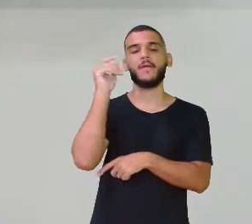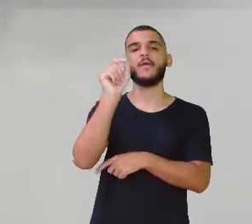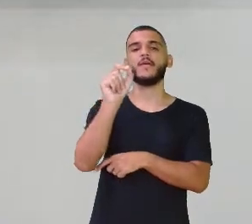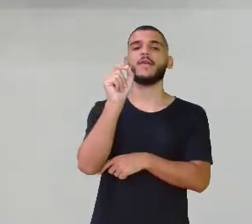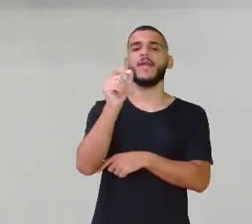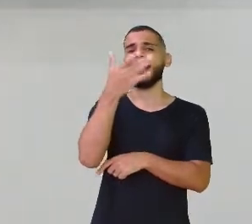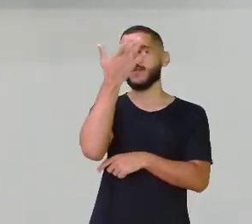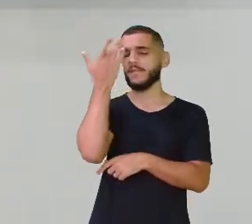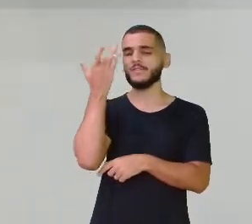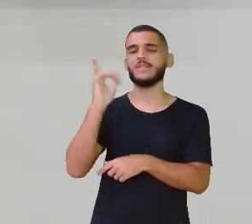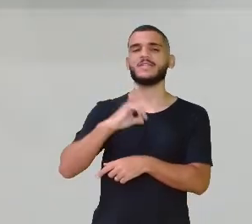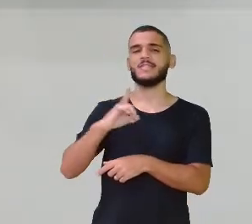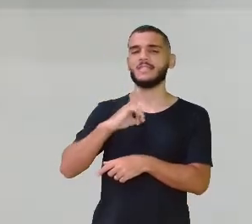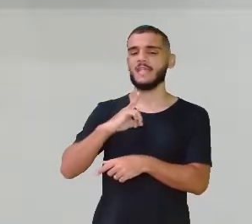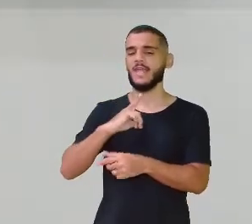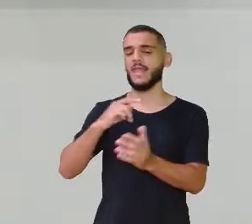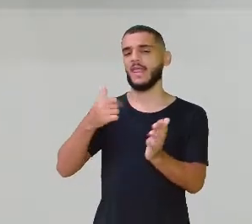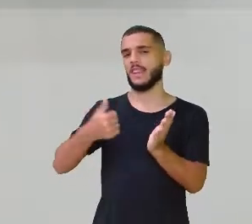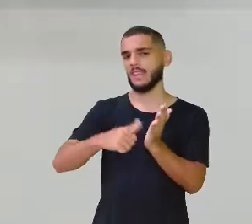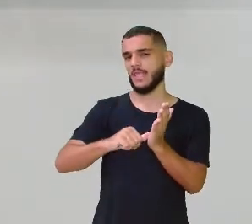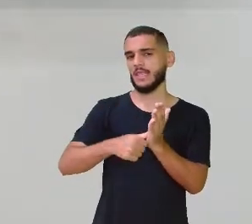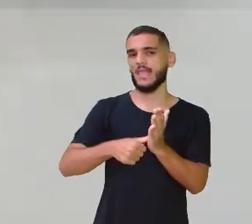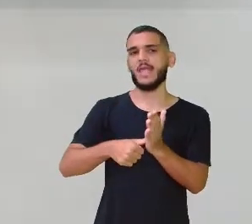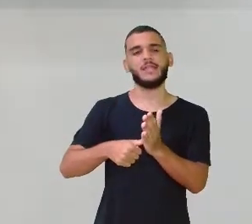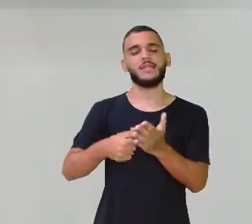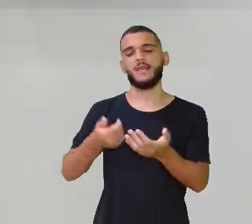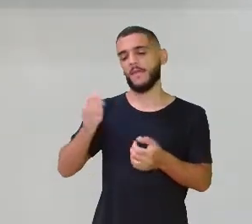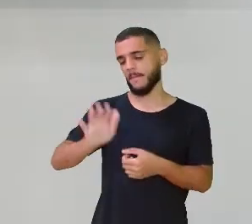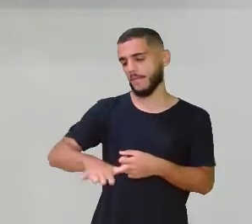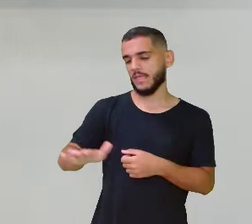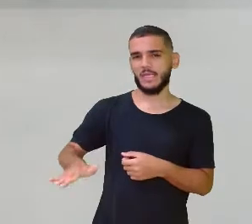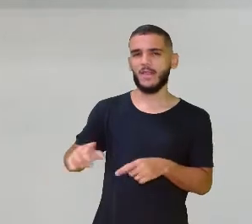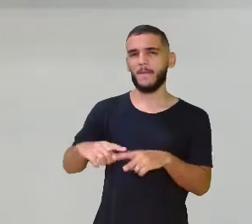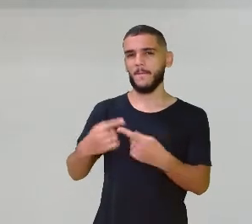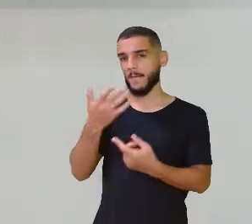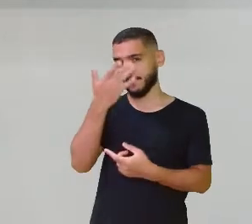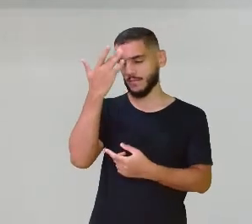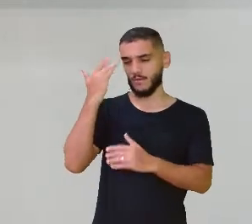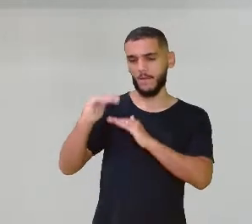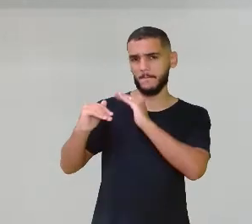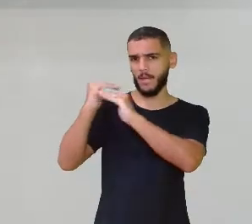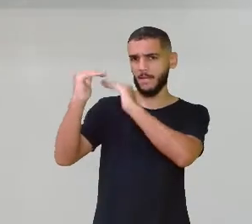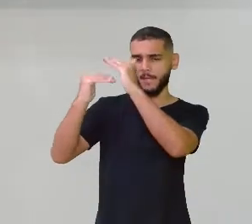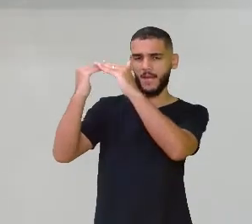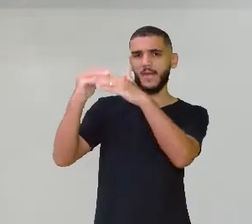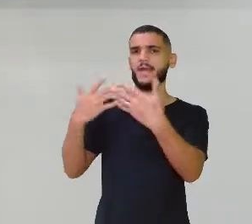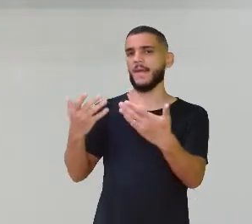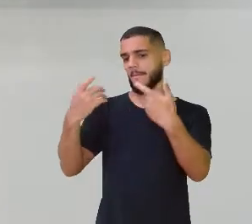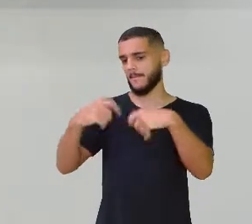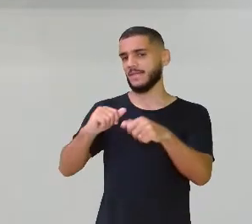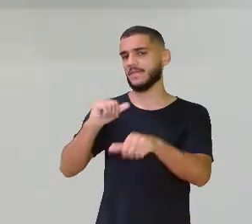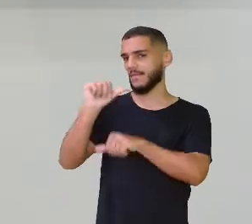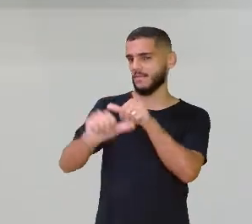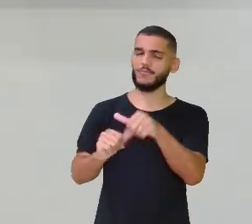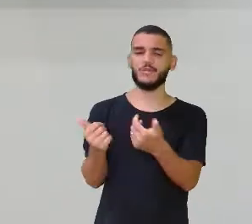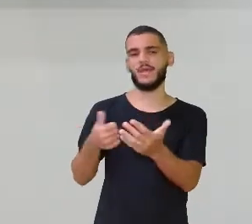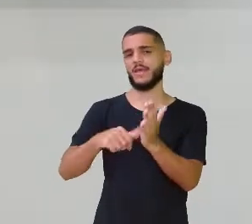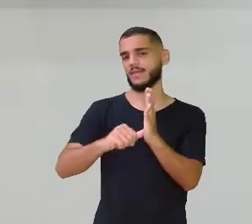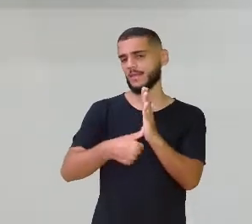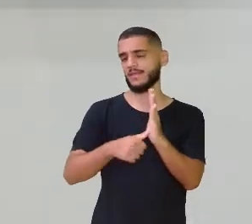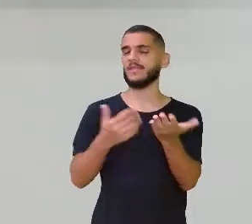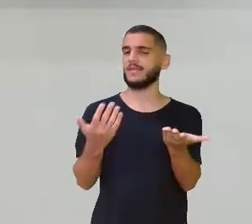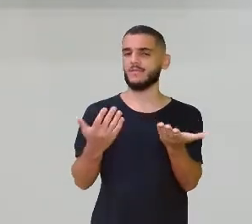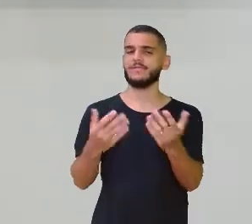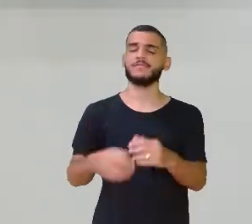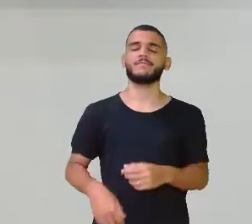gente que tira a identidade quando é pequeno, maravilhoso, só que a pessoa cresce. E quando a pessoa cresce, ela precisa mudar a